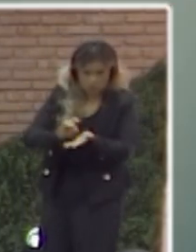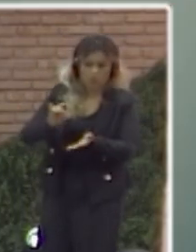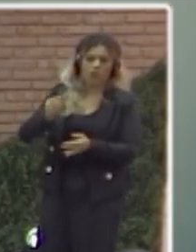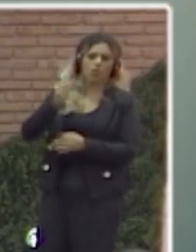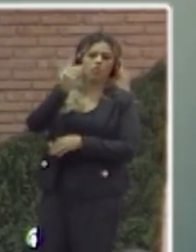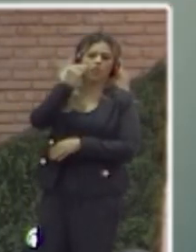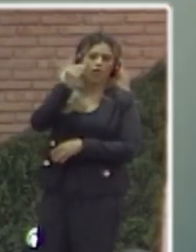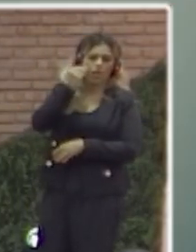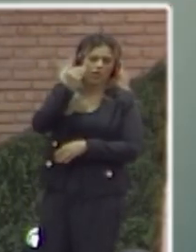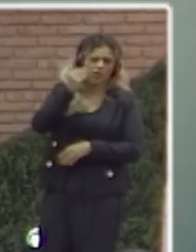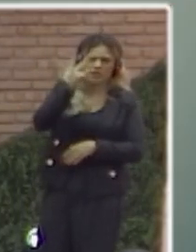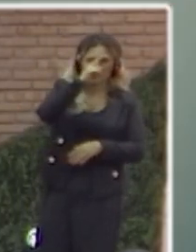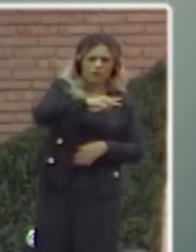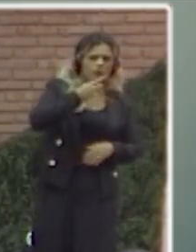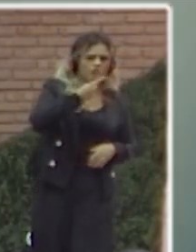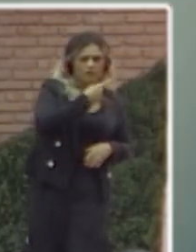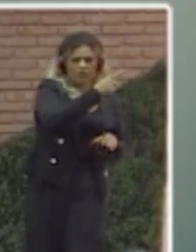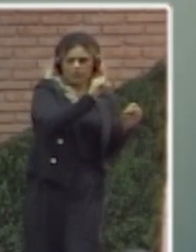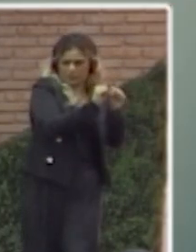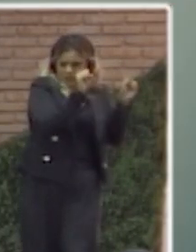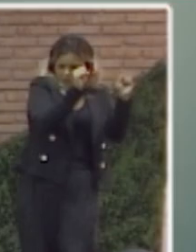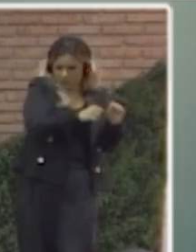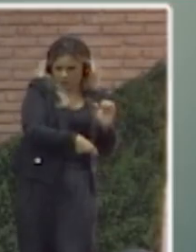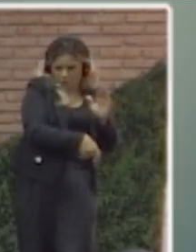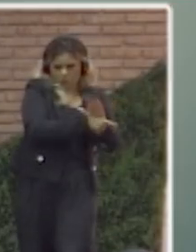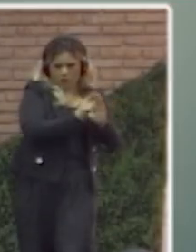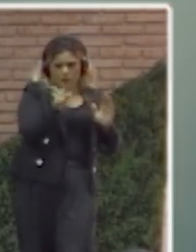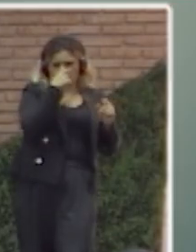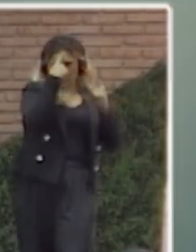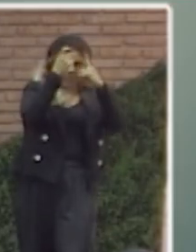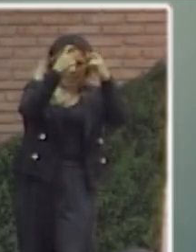testado por aquele sistema que a Mace tem para testar soluções.